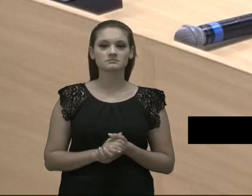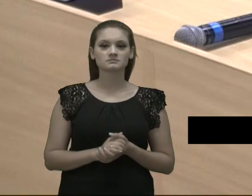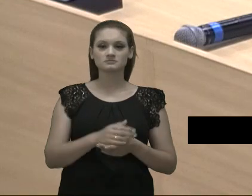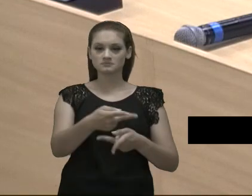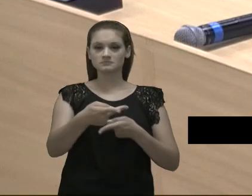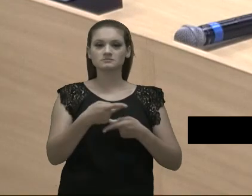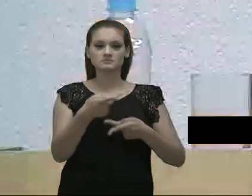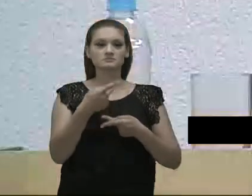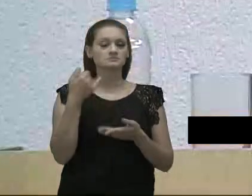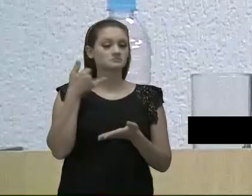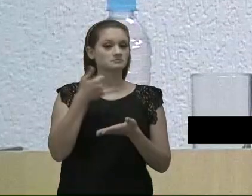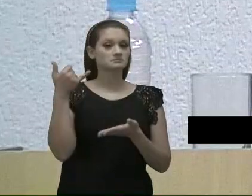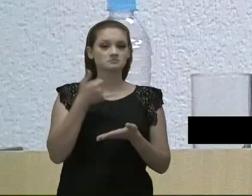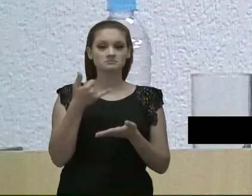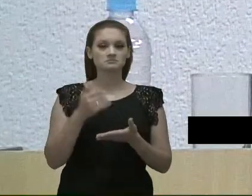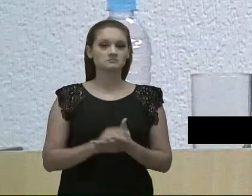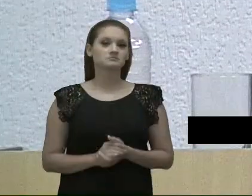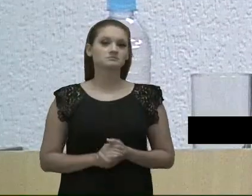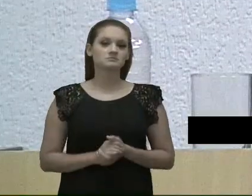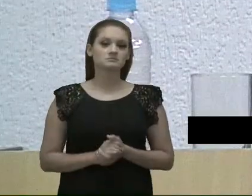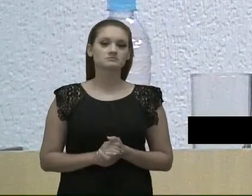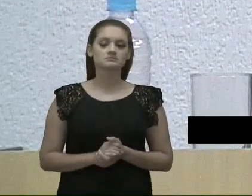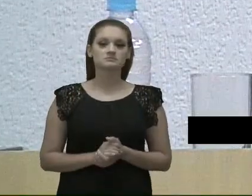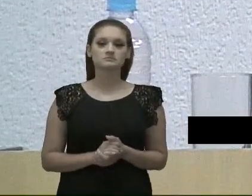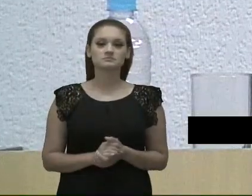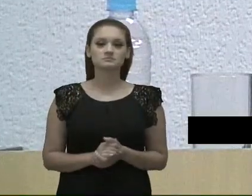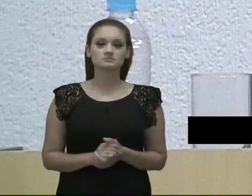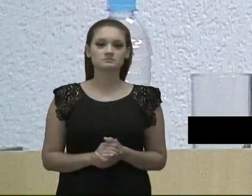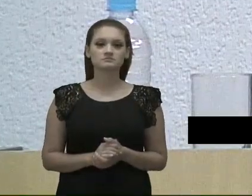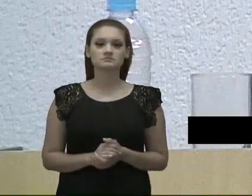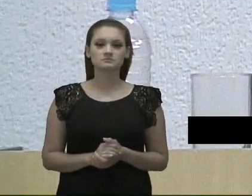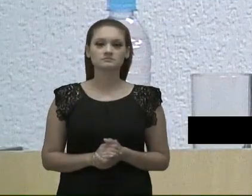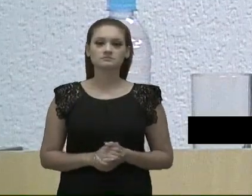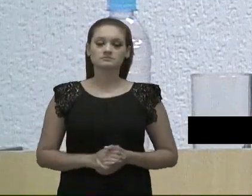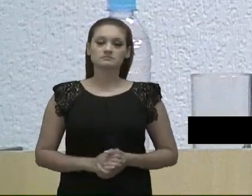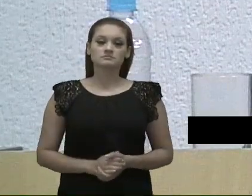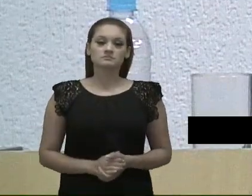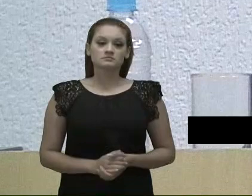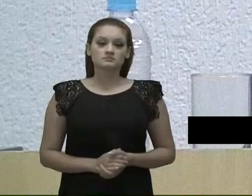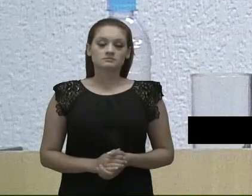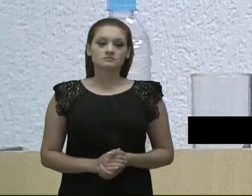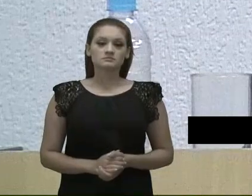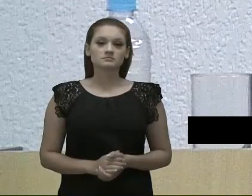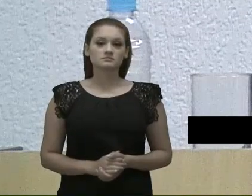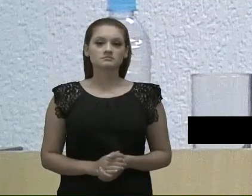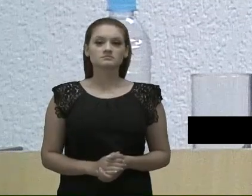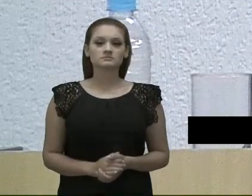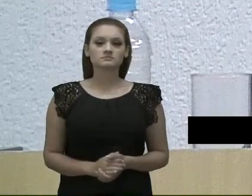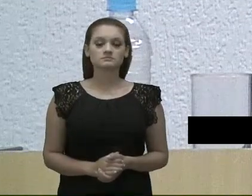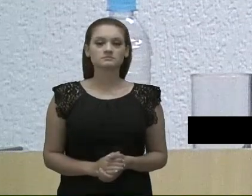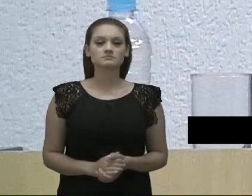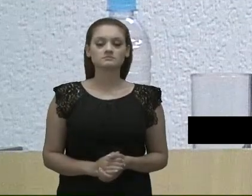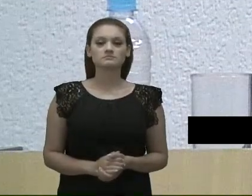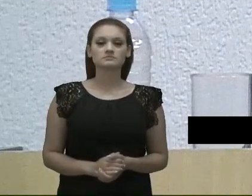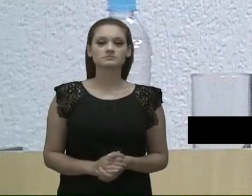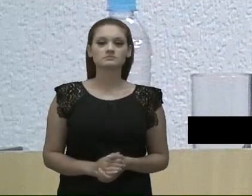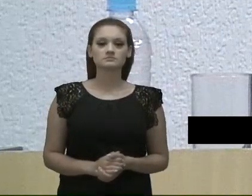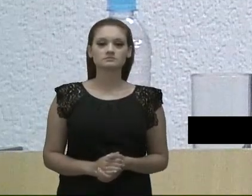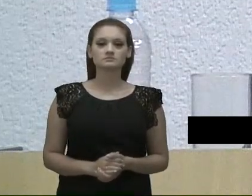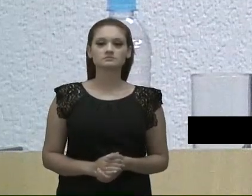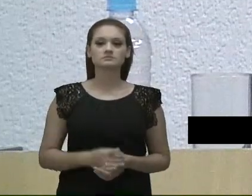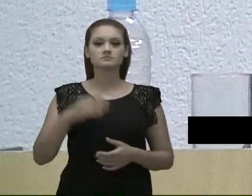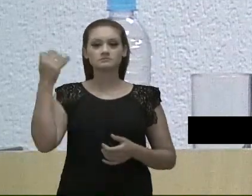convocação, não informado? Não. E aí, até boa a presença da senhora aqui, que eu recebi aí